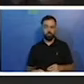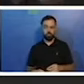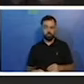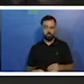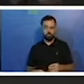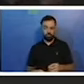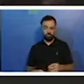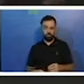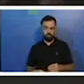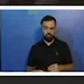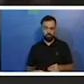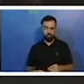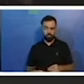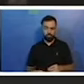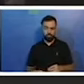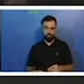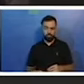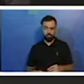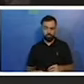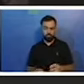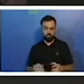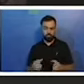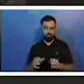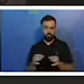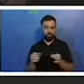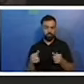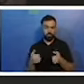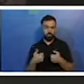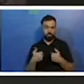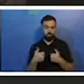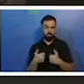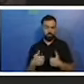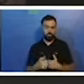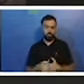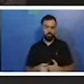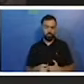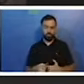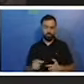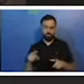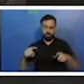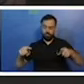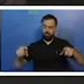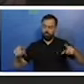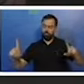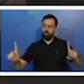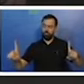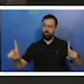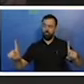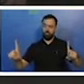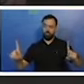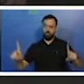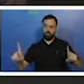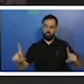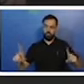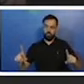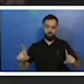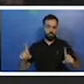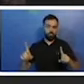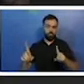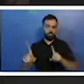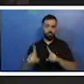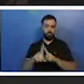aqui como chegar aqui sim acabei um pouco perto para começar tá então eu tô aqui eu vou girar para